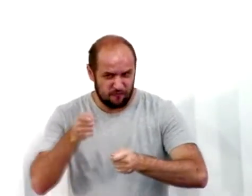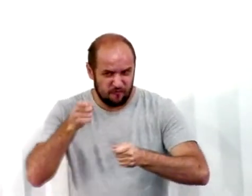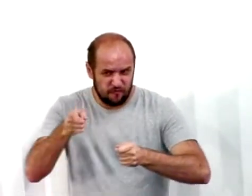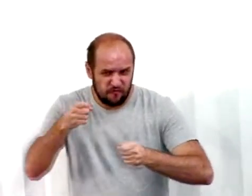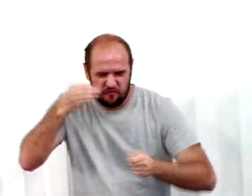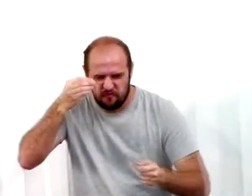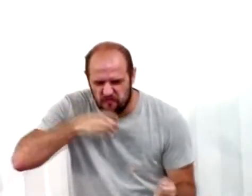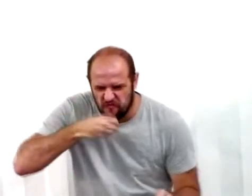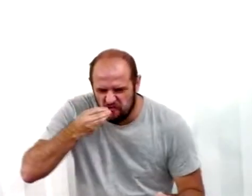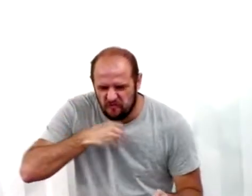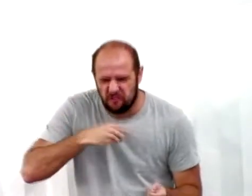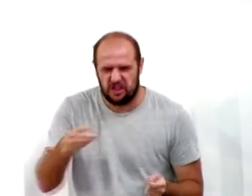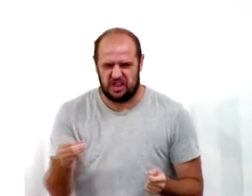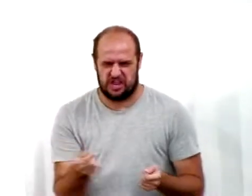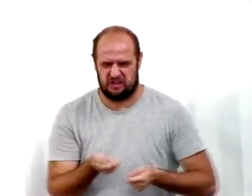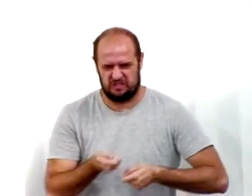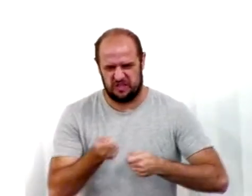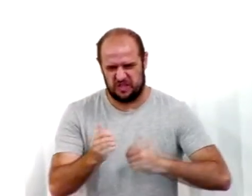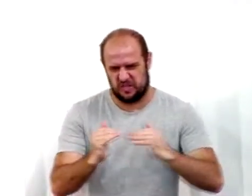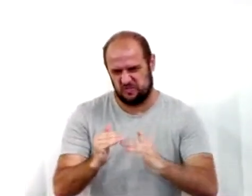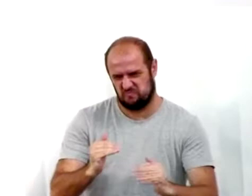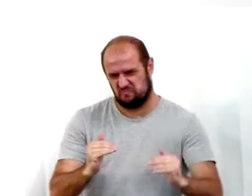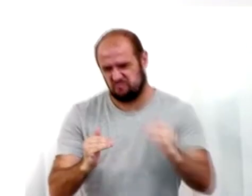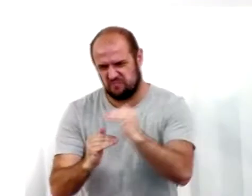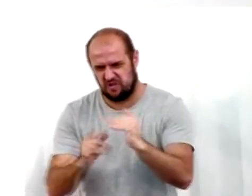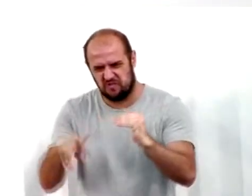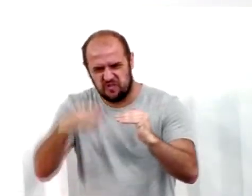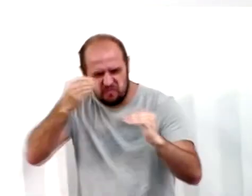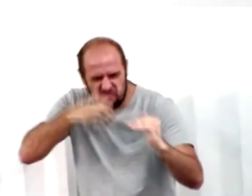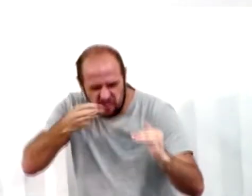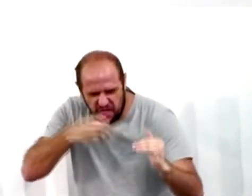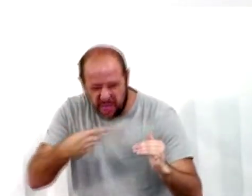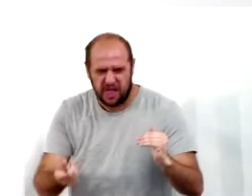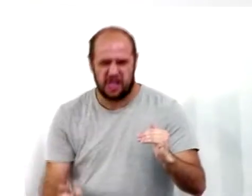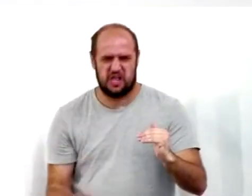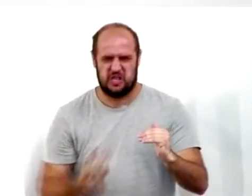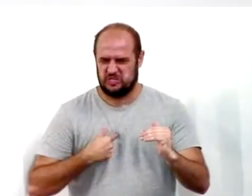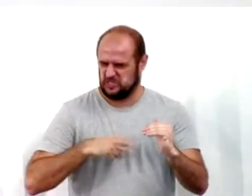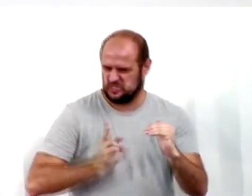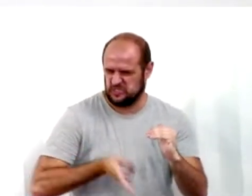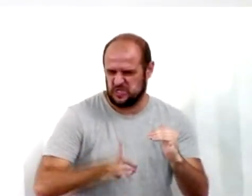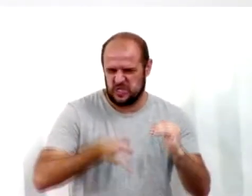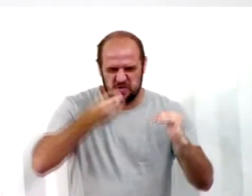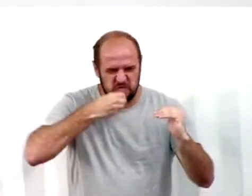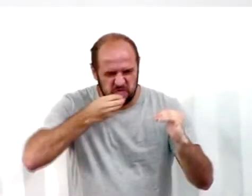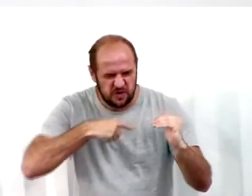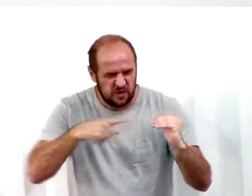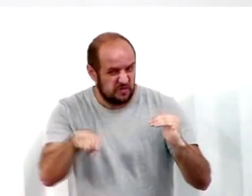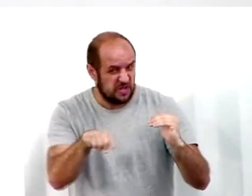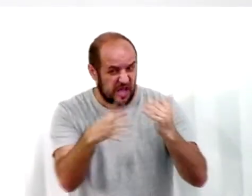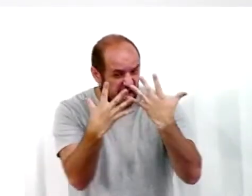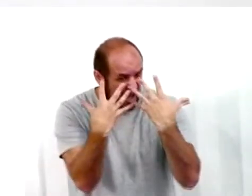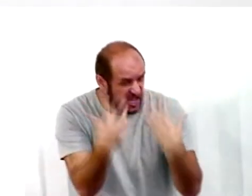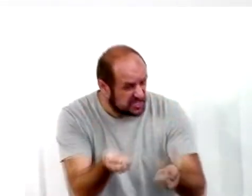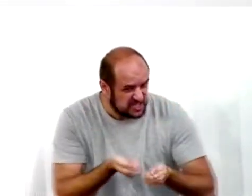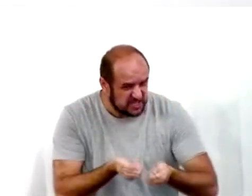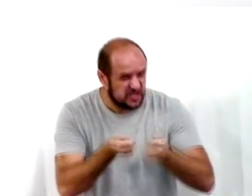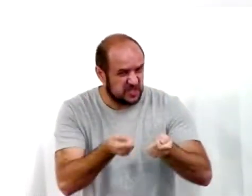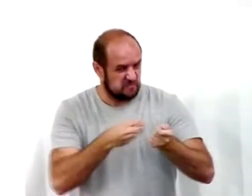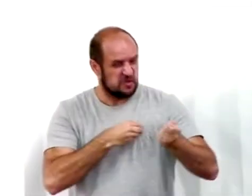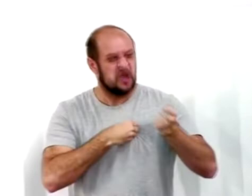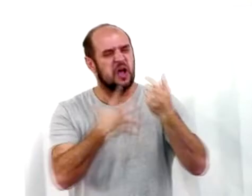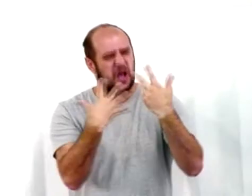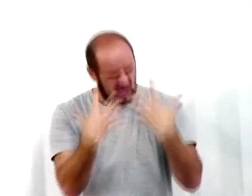jeito, é maior do que eu, é mais forte do que eu vou sempre ceder a estas